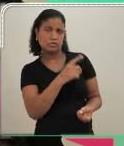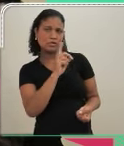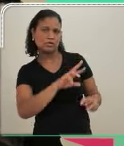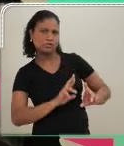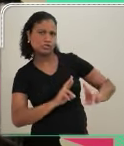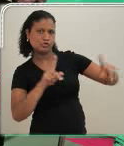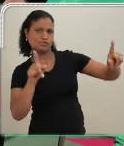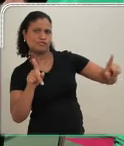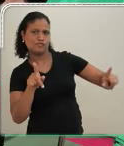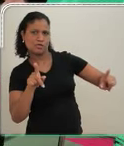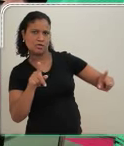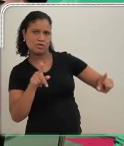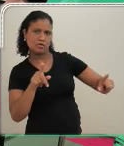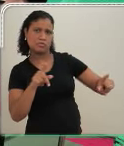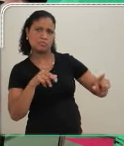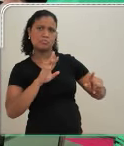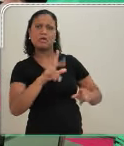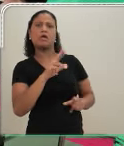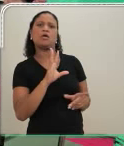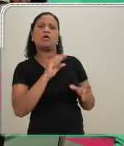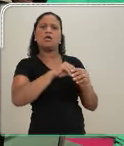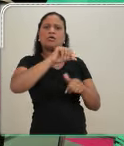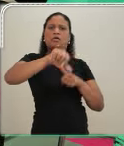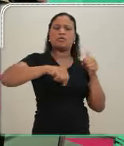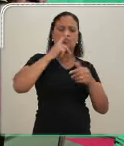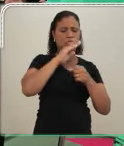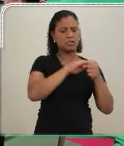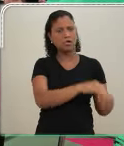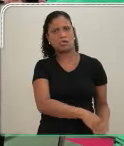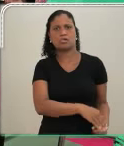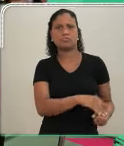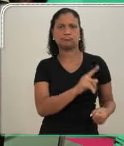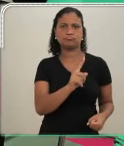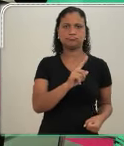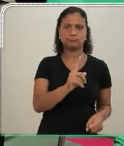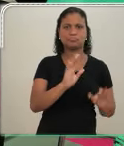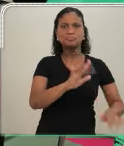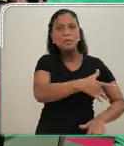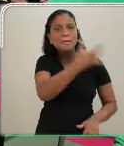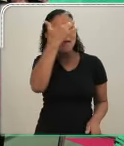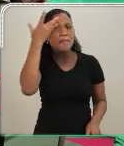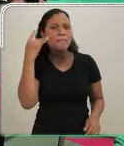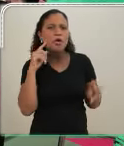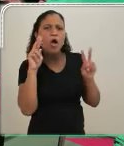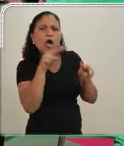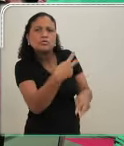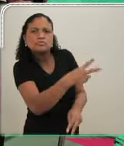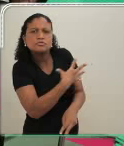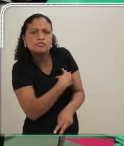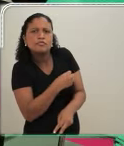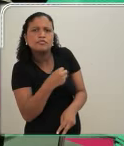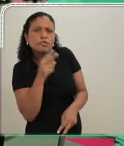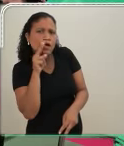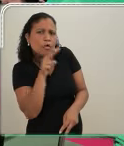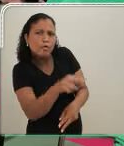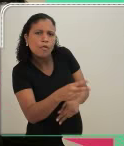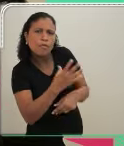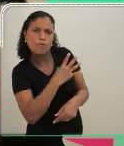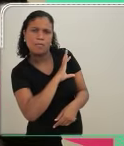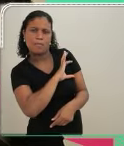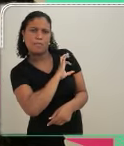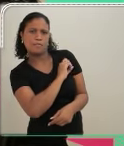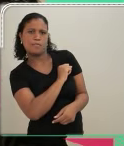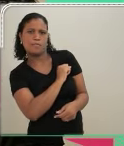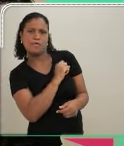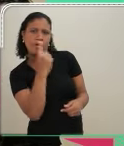torna o seu filho inferior a ninguém, isso faz com que as pessoas olhem para os seus filhos com olhos de amor, com olhos de aceitação,